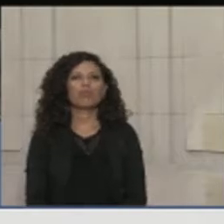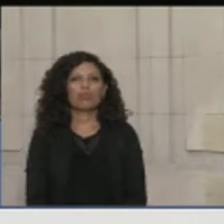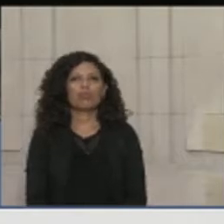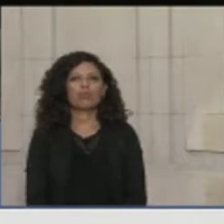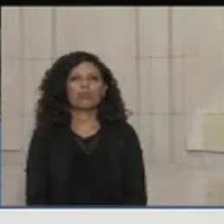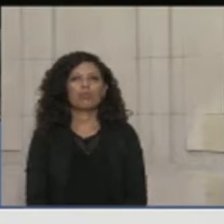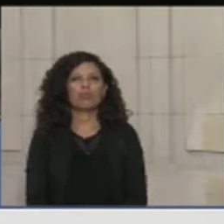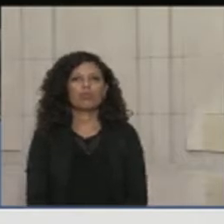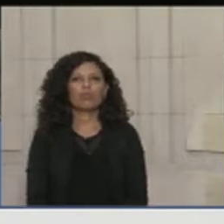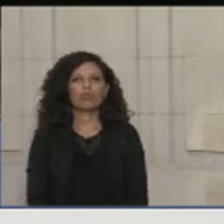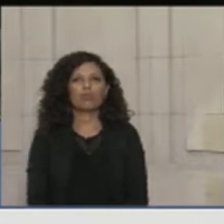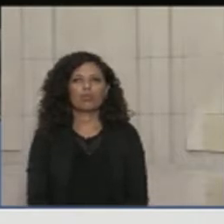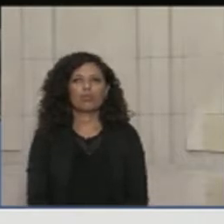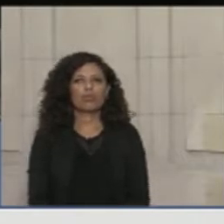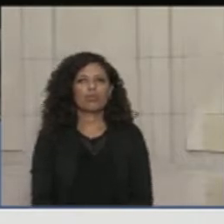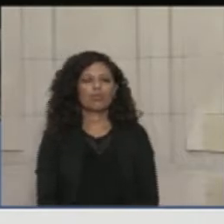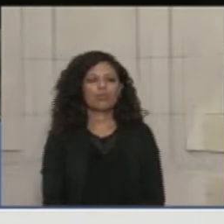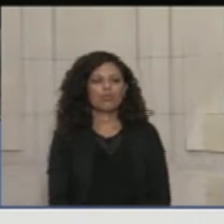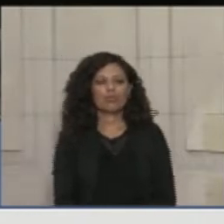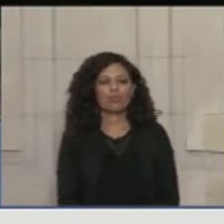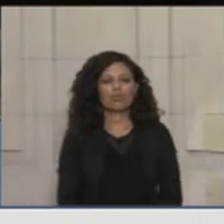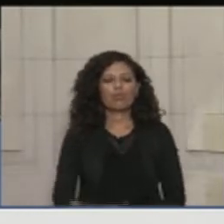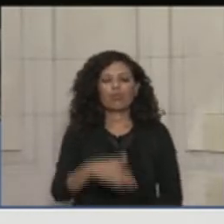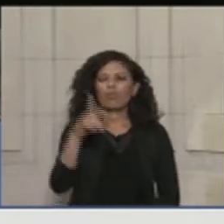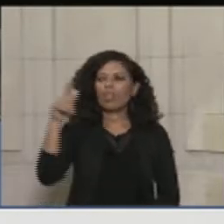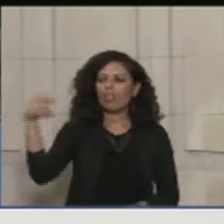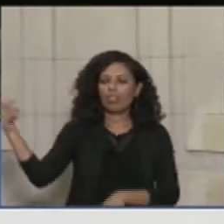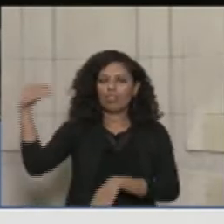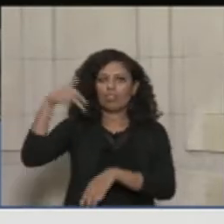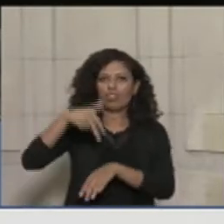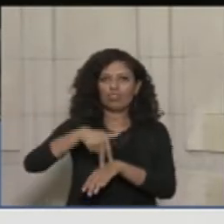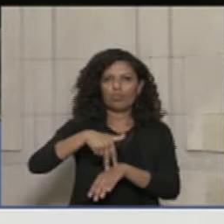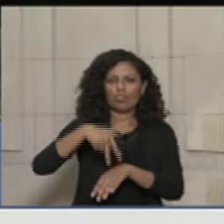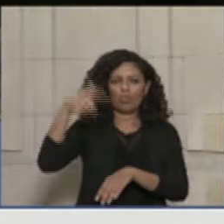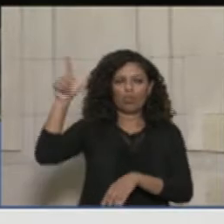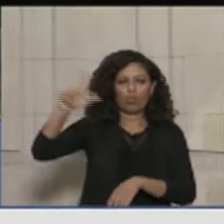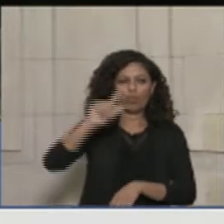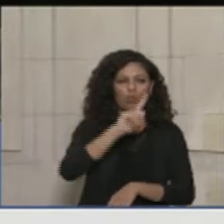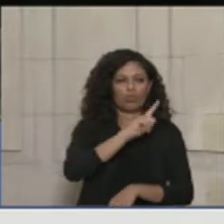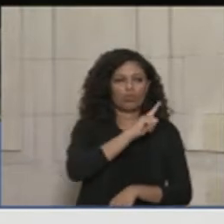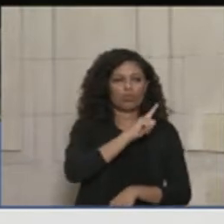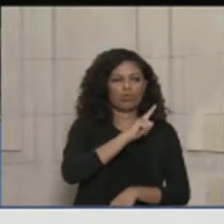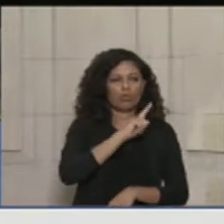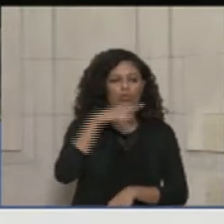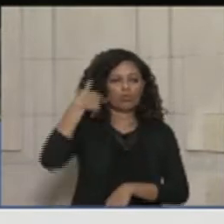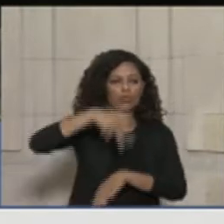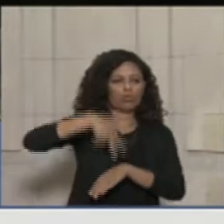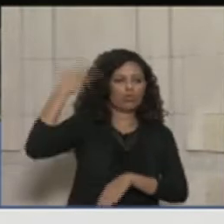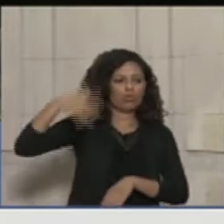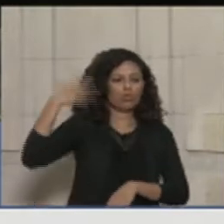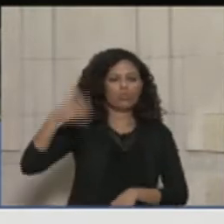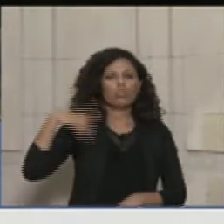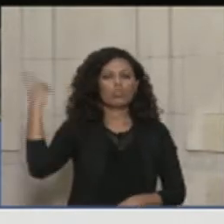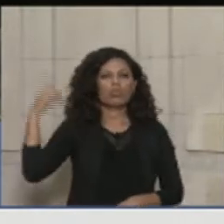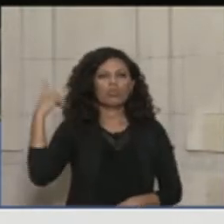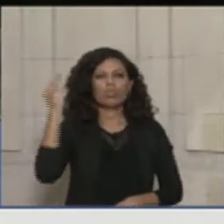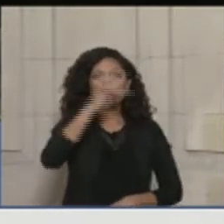Oi, convido o próximo orador inscrito para que possa fazer uso da tribuna, o deputado Flávio Serafim.